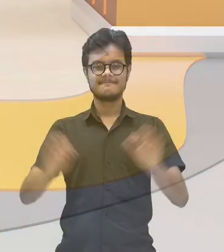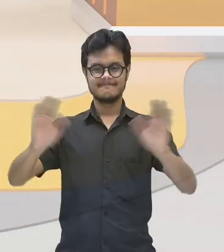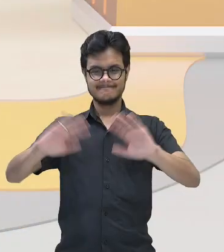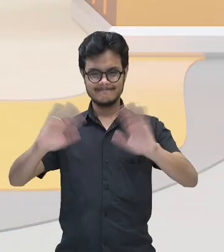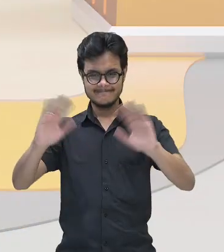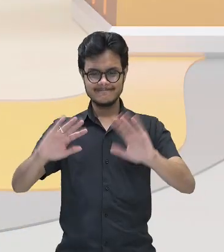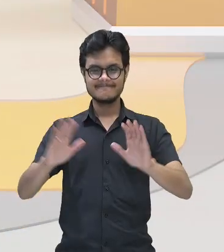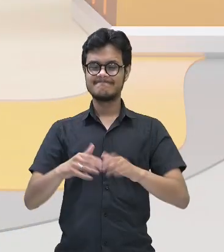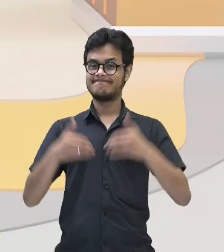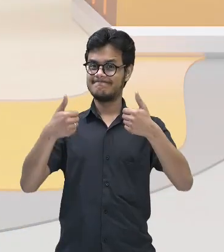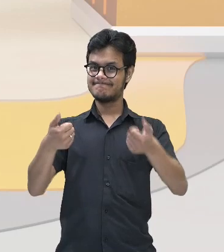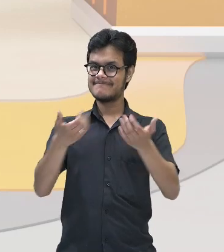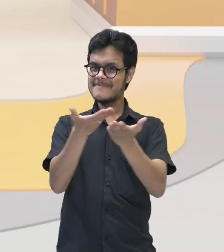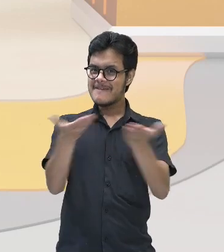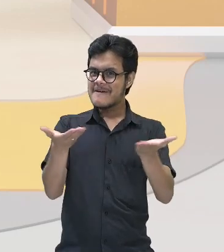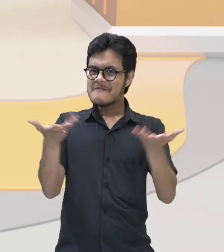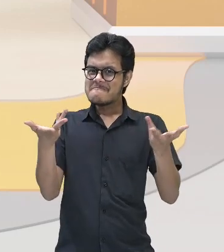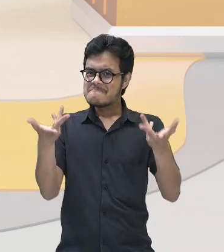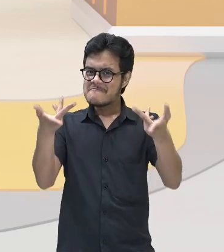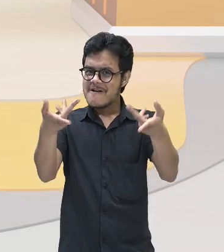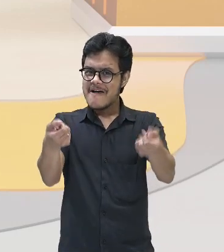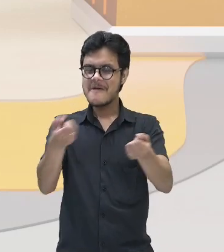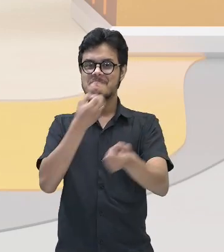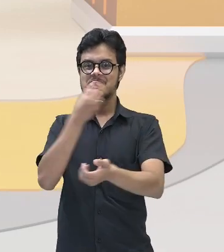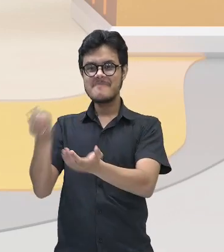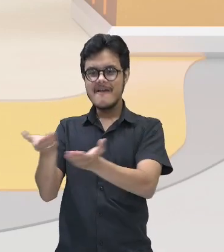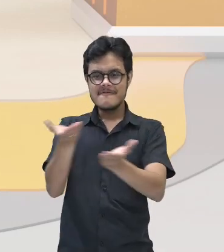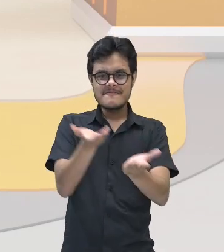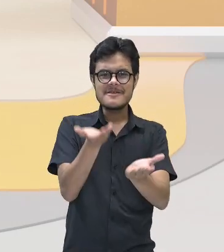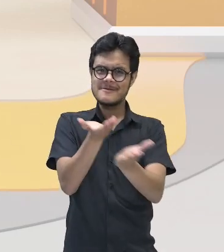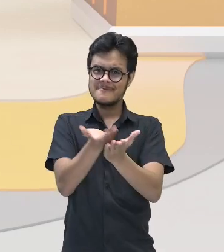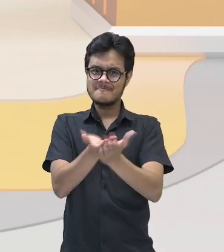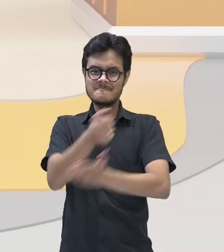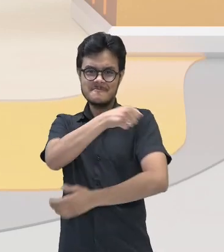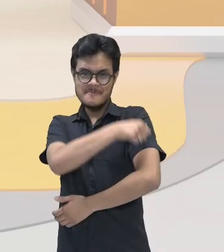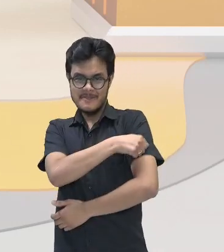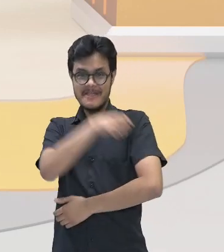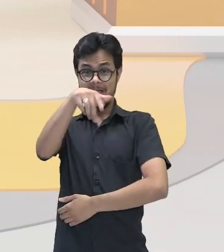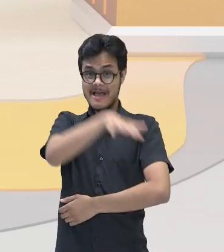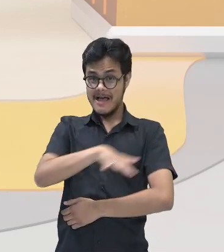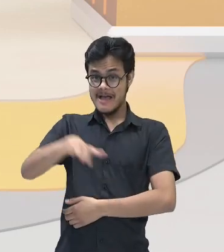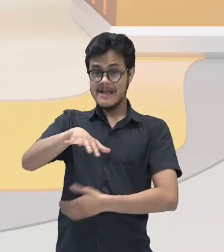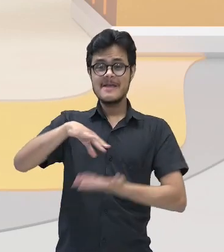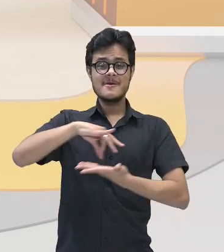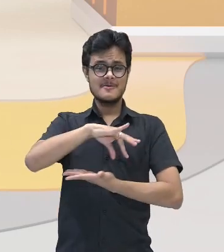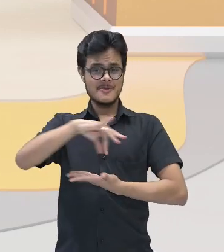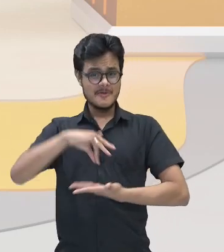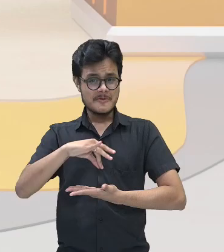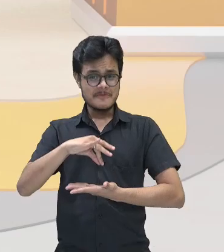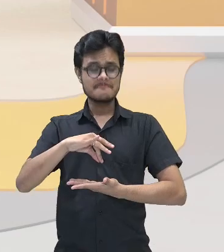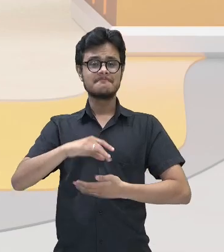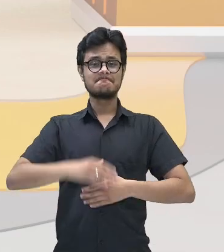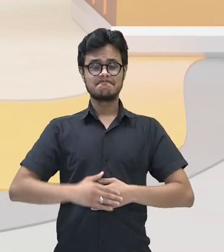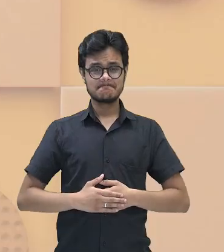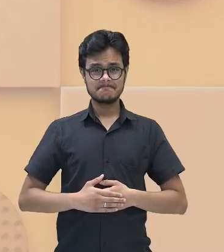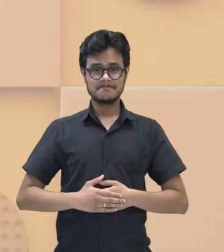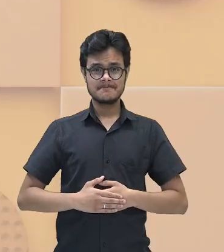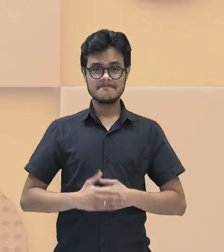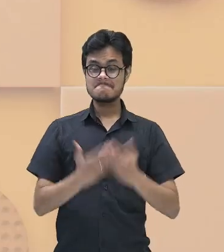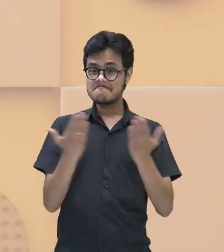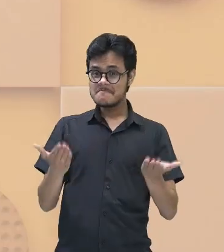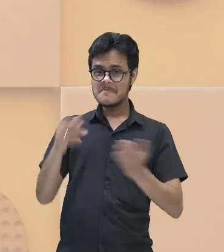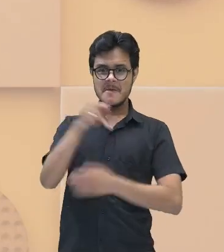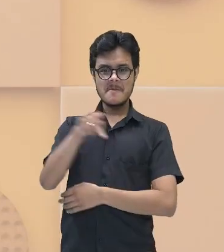Olá, caríssimos alunos, sejam bem-vindos a mais uma aula aqui do nosso Centro de Mídias de Educação do Amazonas. Eu